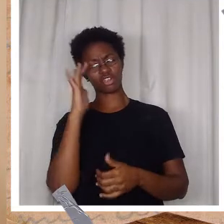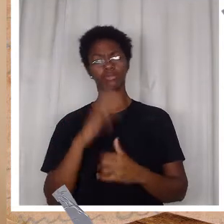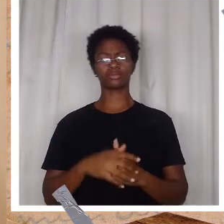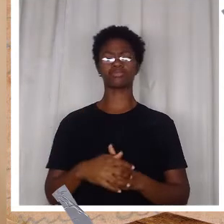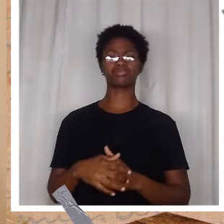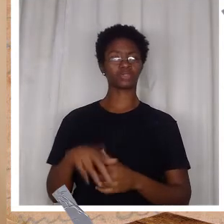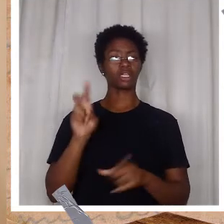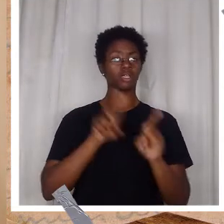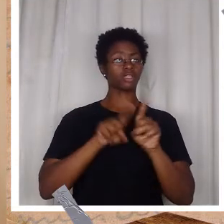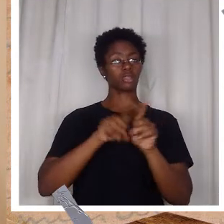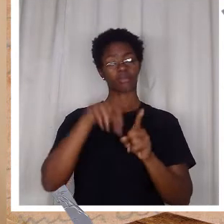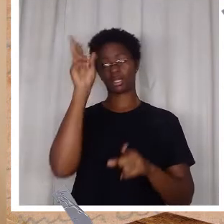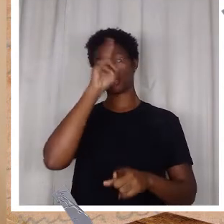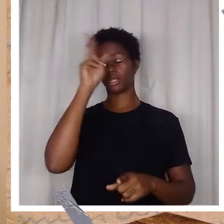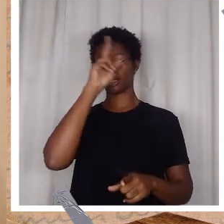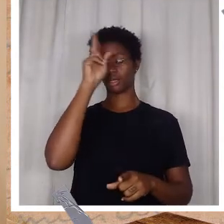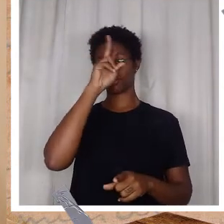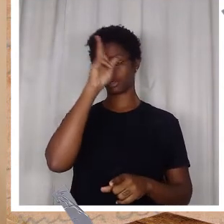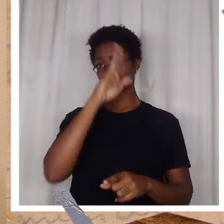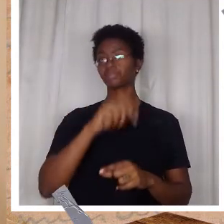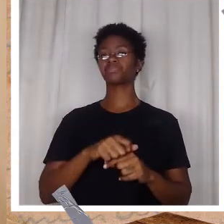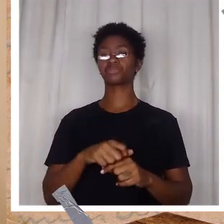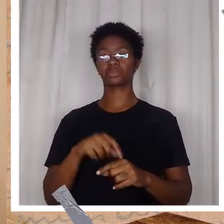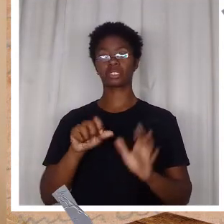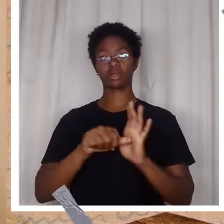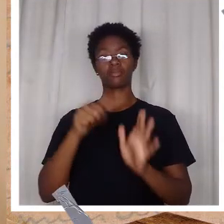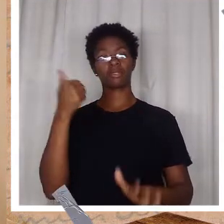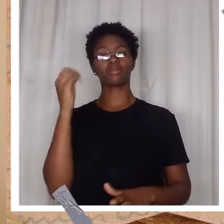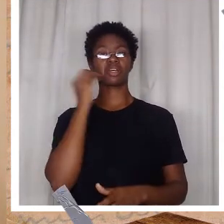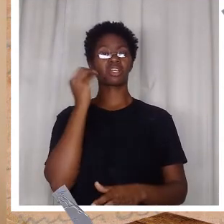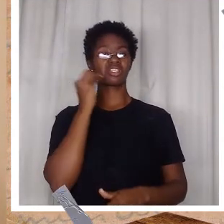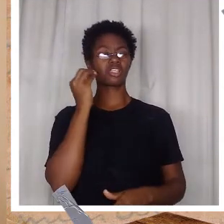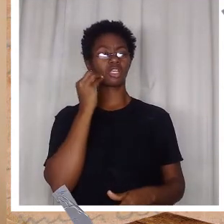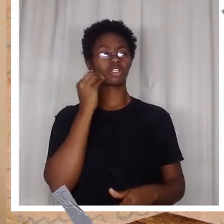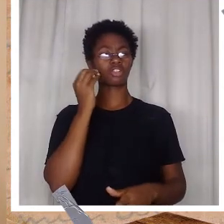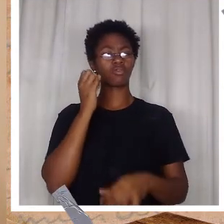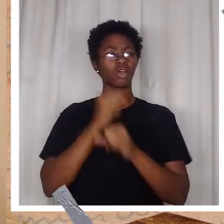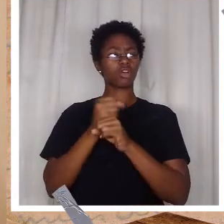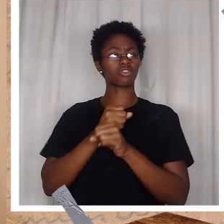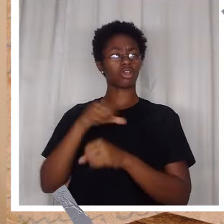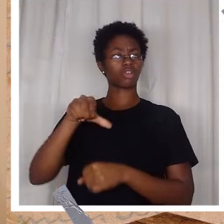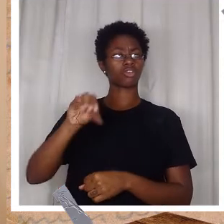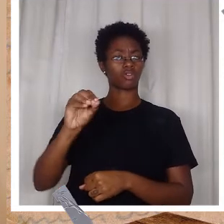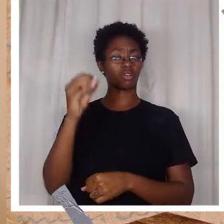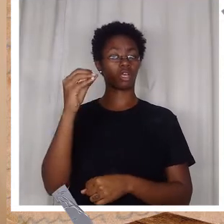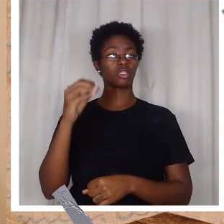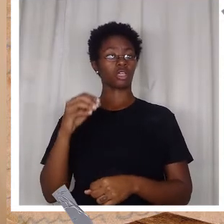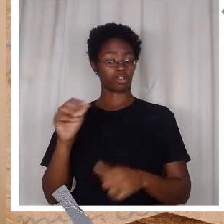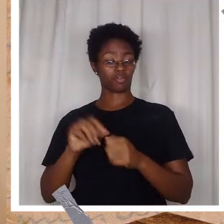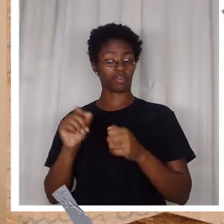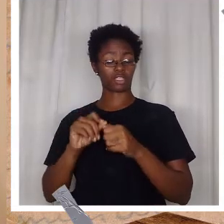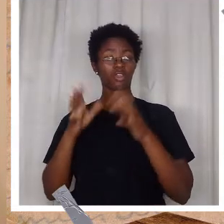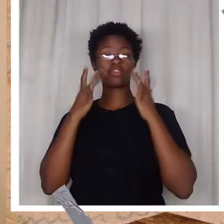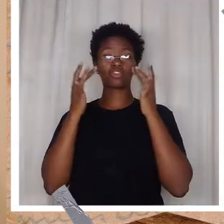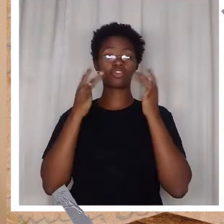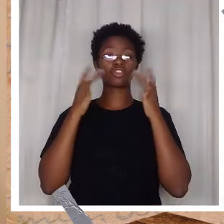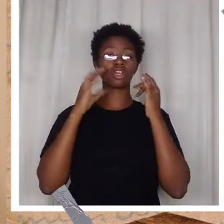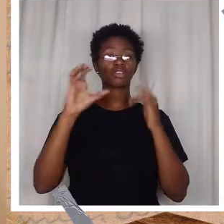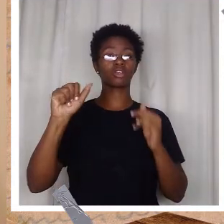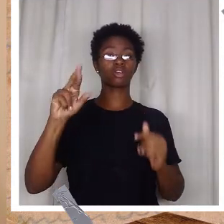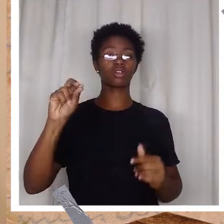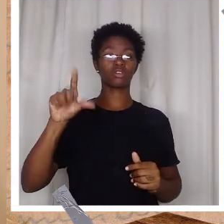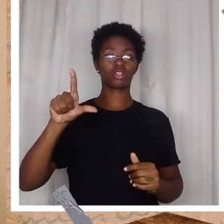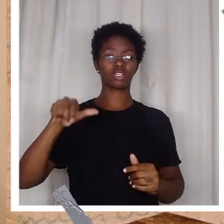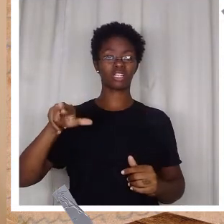eu quero lembrar do Zósimo, na primeira tentativa que eu tive nos anos 90 de montar Carolina, ele já havia pensado que a gente deveria